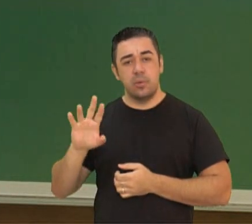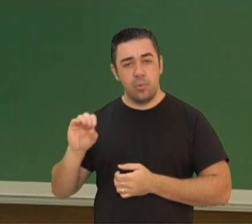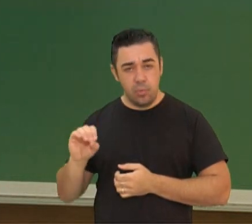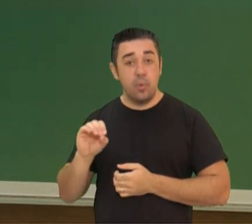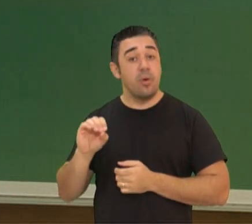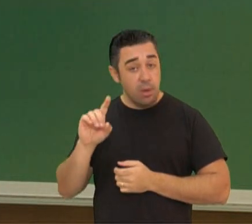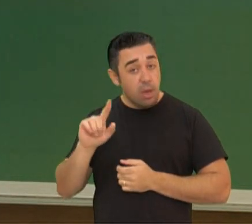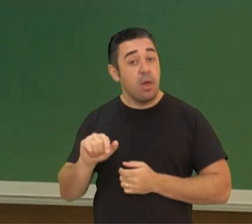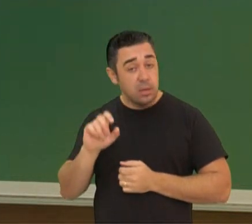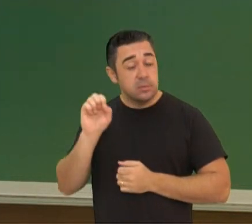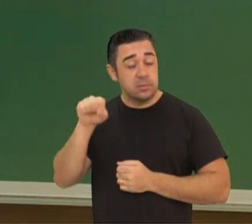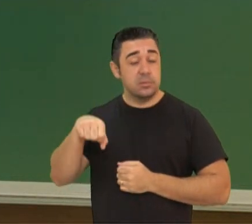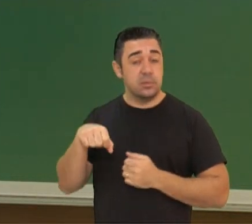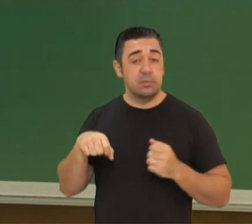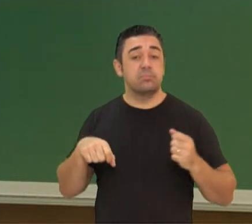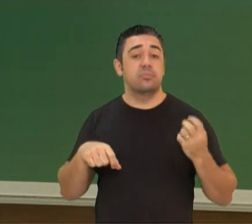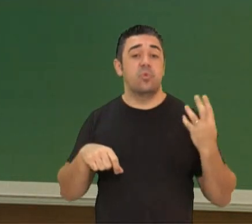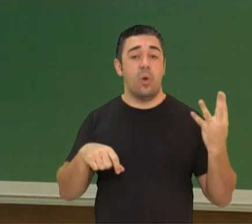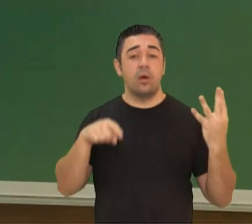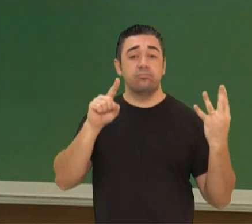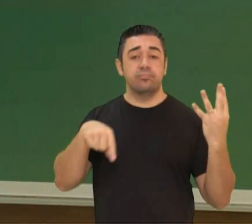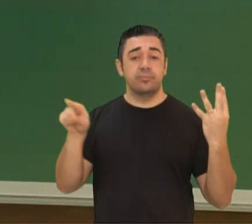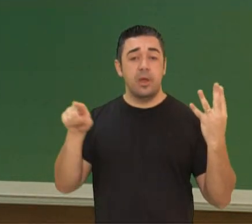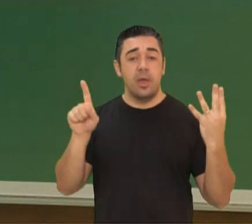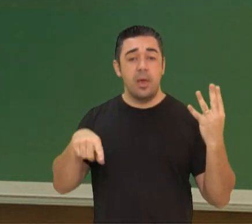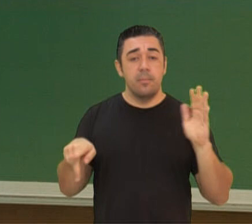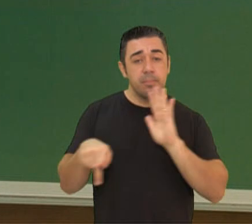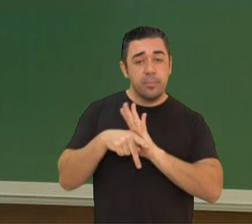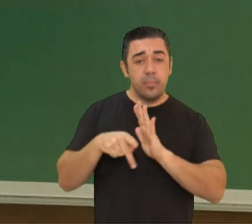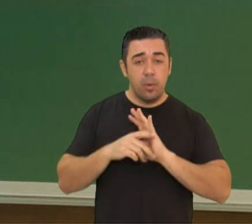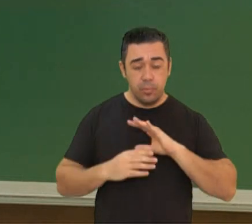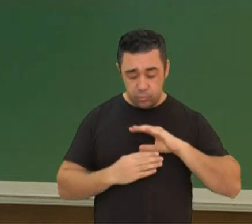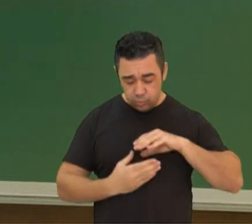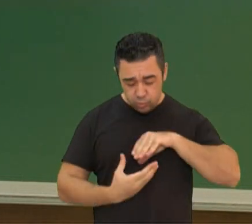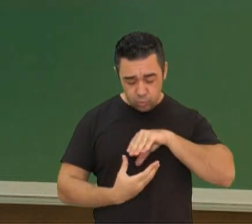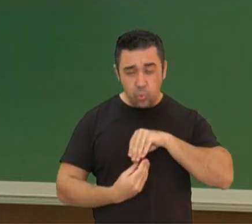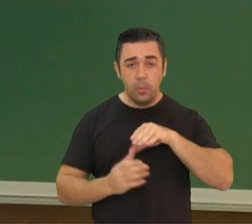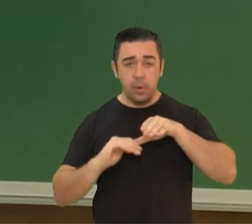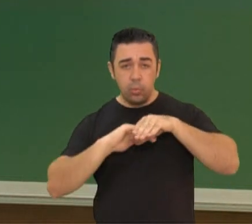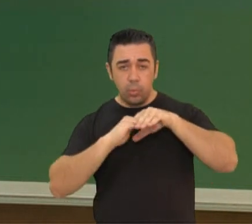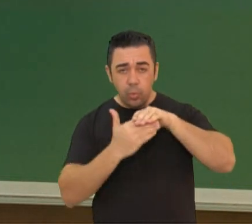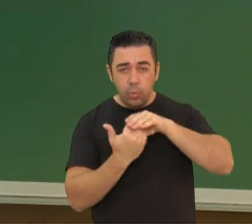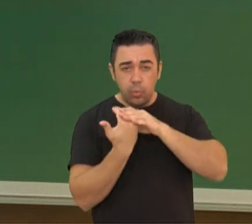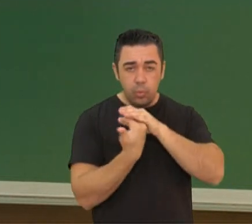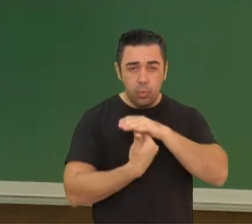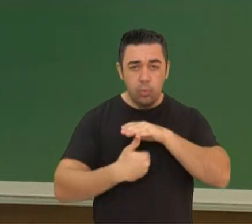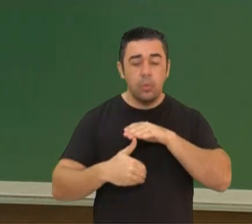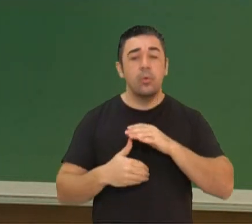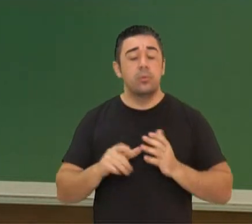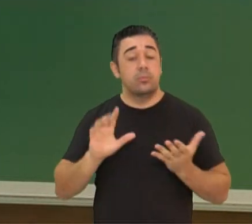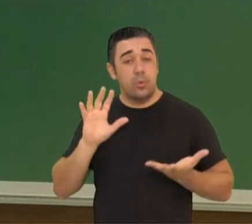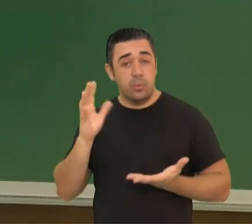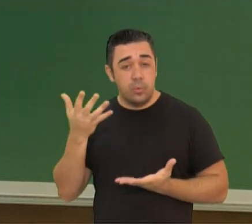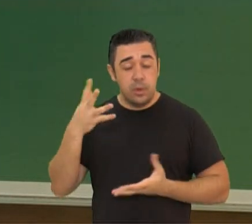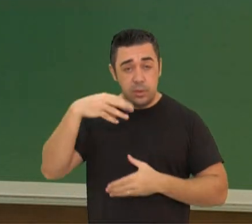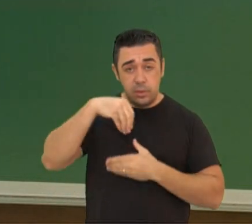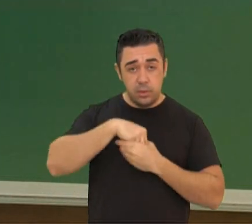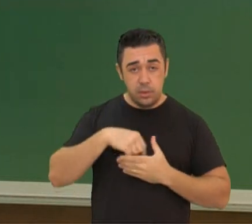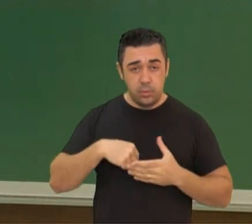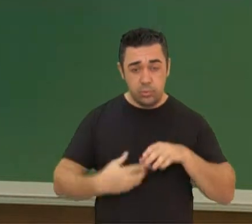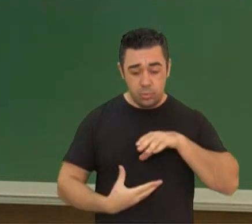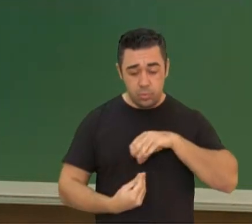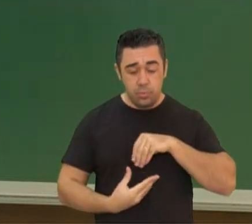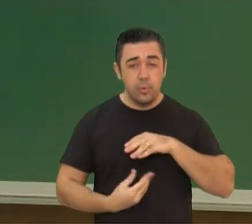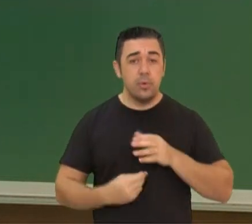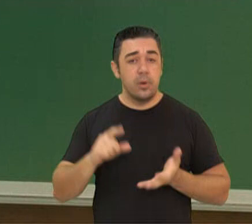gástrico é produzido pelas próprias células das paredes do nosso estômago, tá? Então, os fenômenos que acontecem no